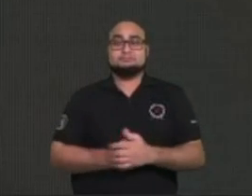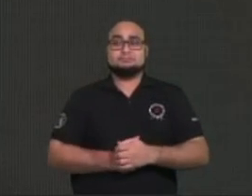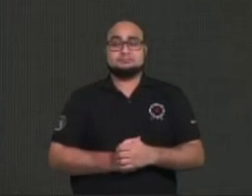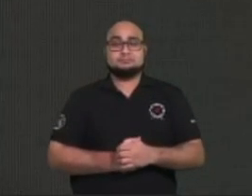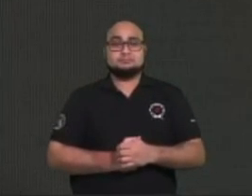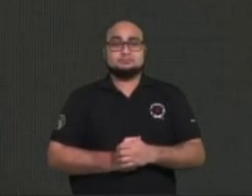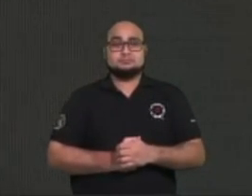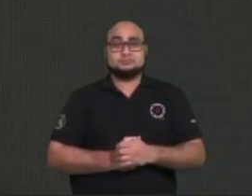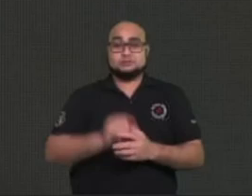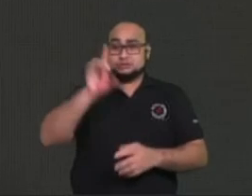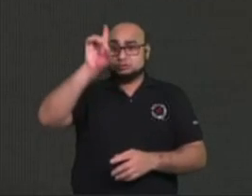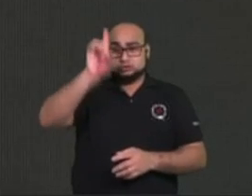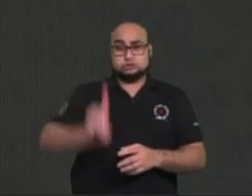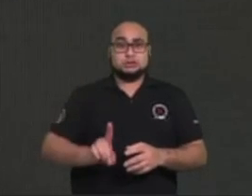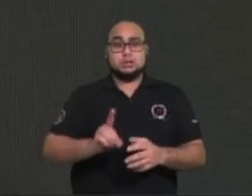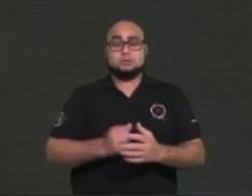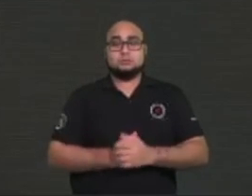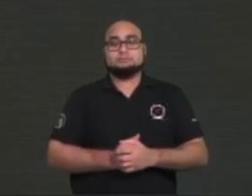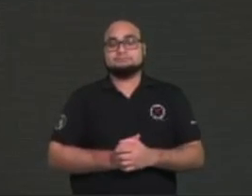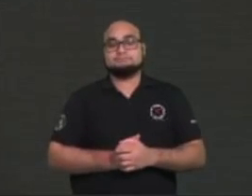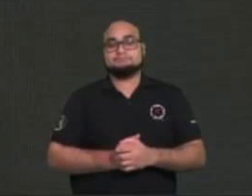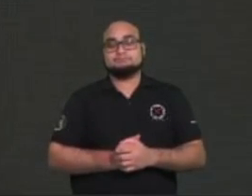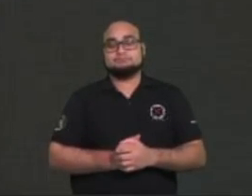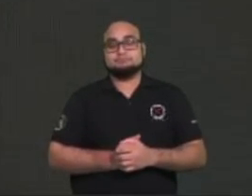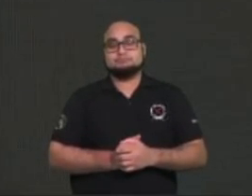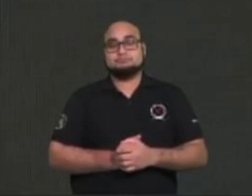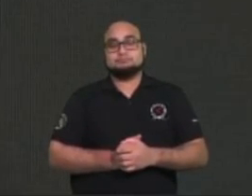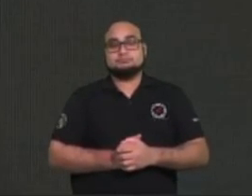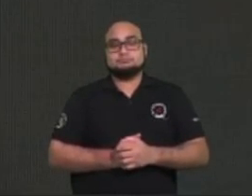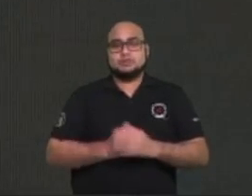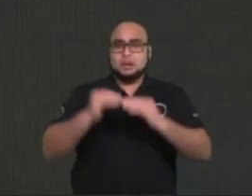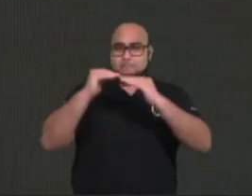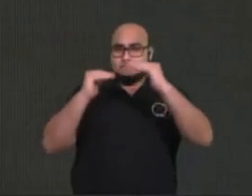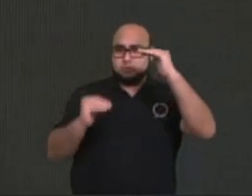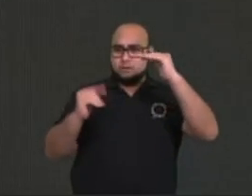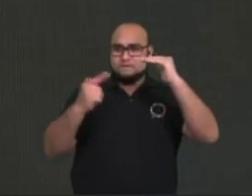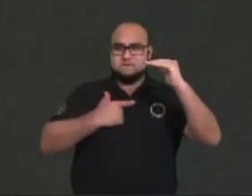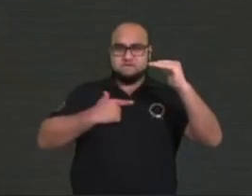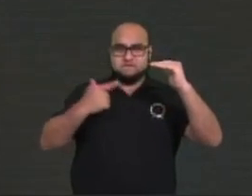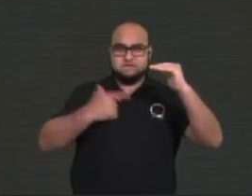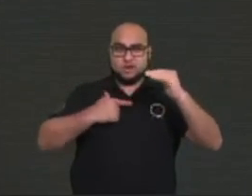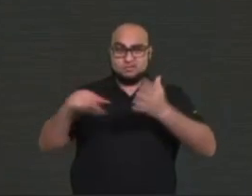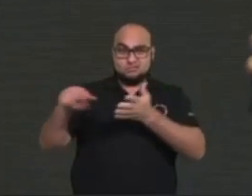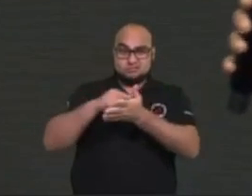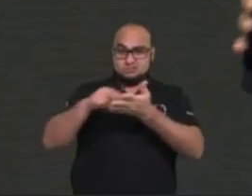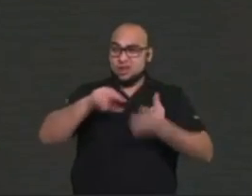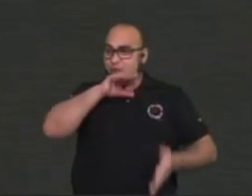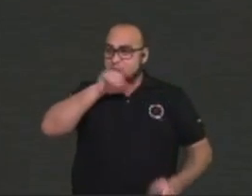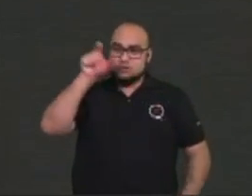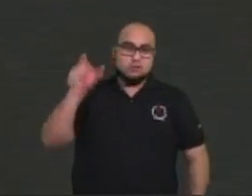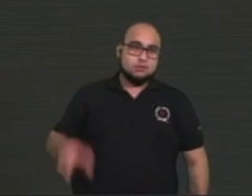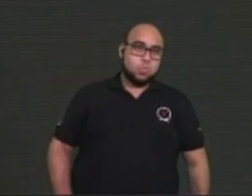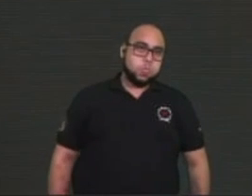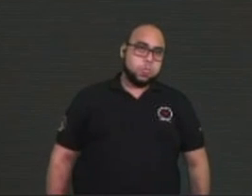MGM para o presidente da companhia na assim ele é baixinho feio e dança mal